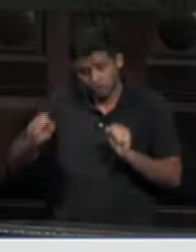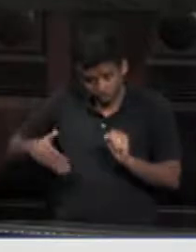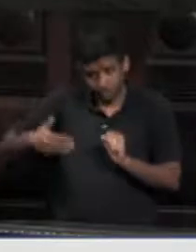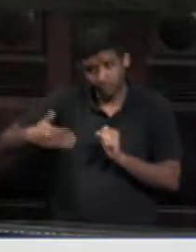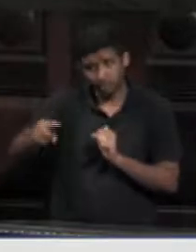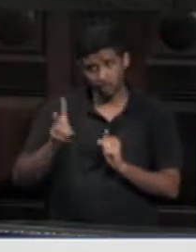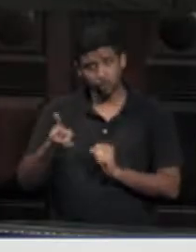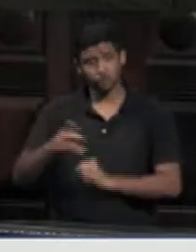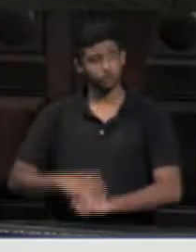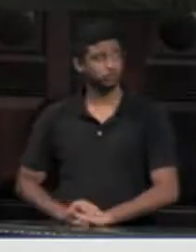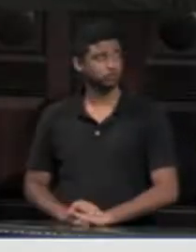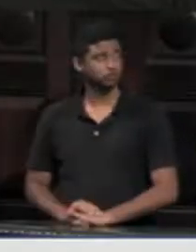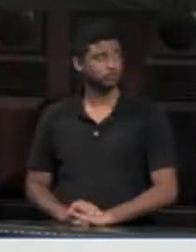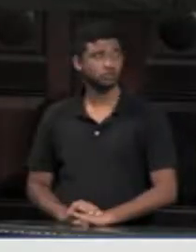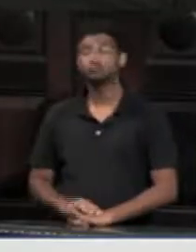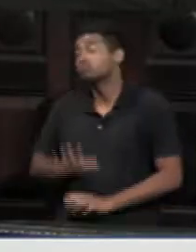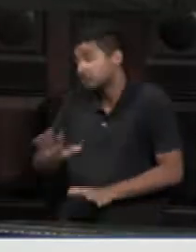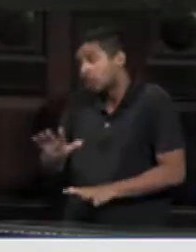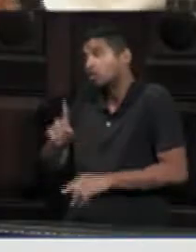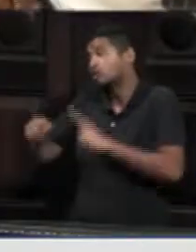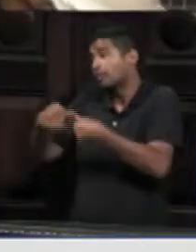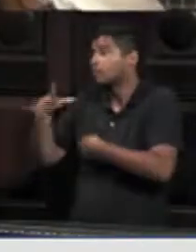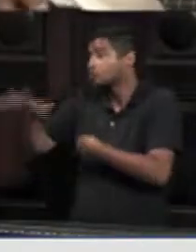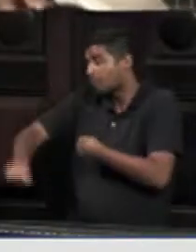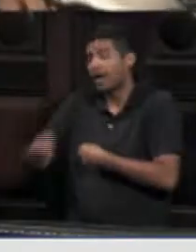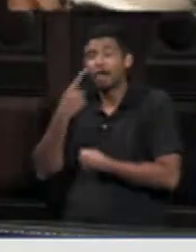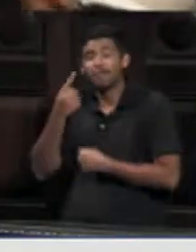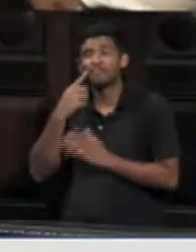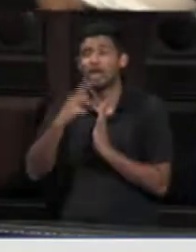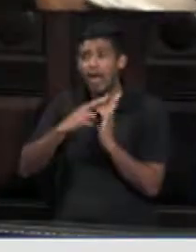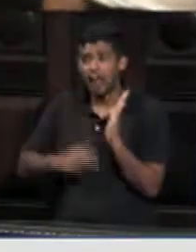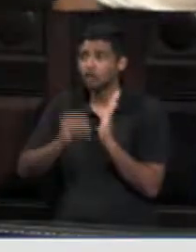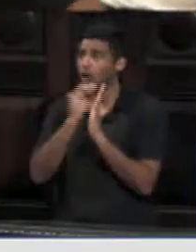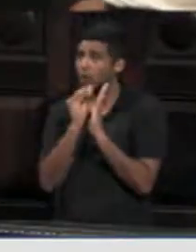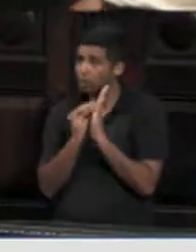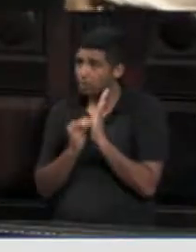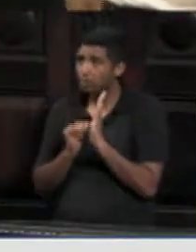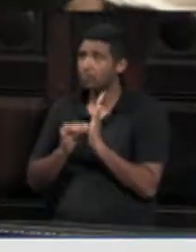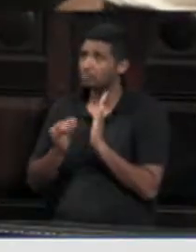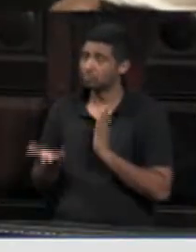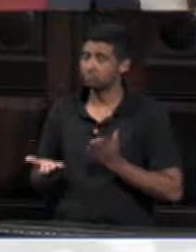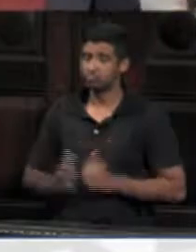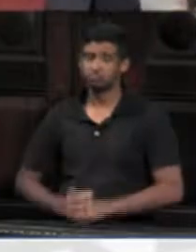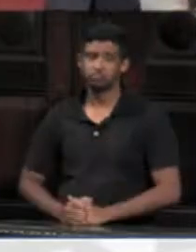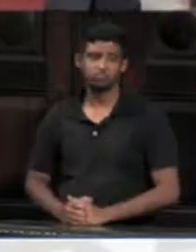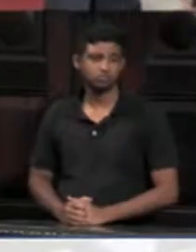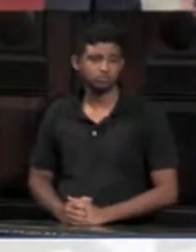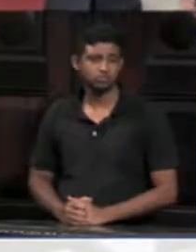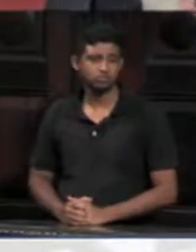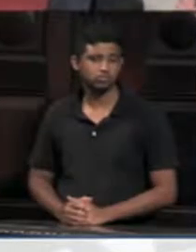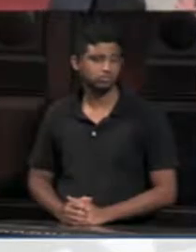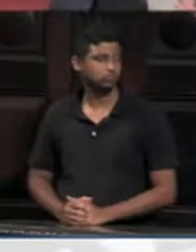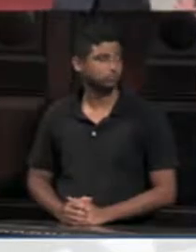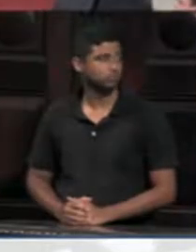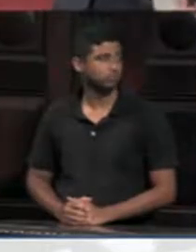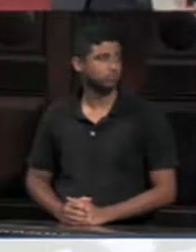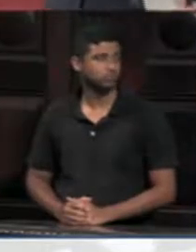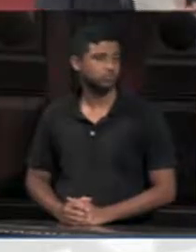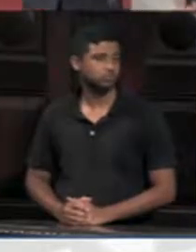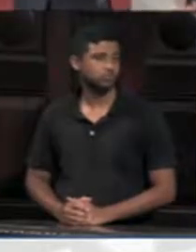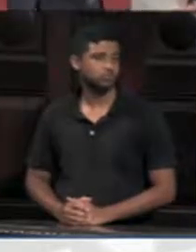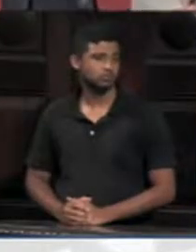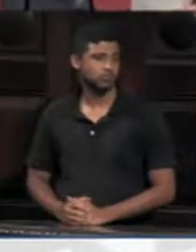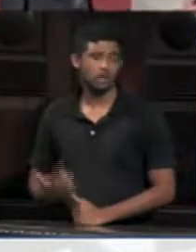gente já publica o relatório para votar. É só falar com o presidente da comissão, o deputado Geraldo Nogueira. Eu fui o